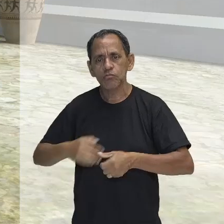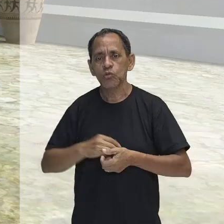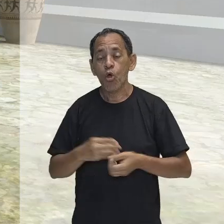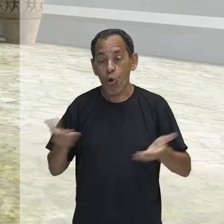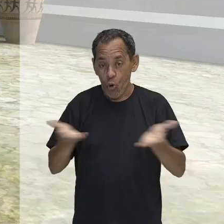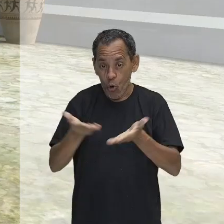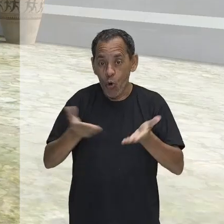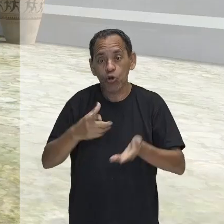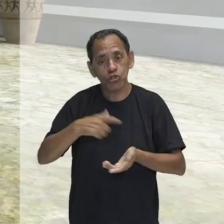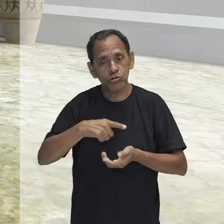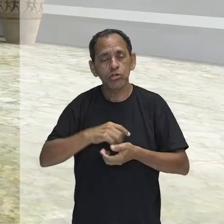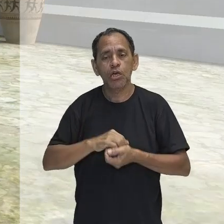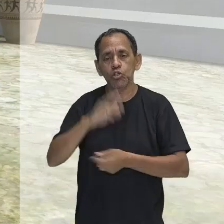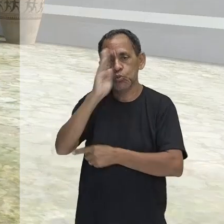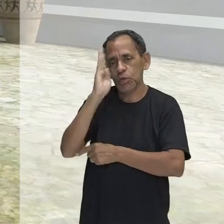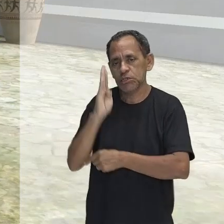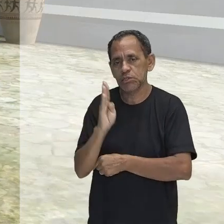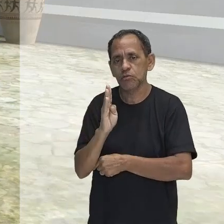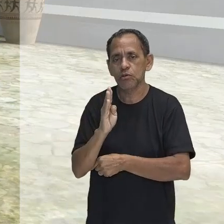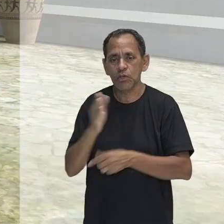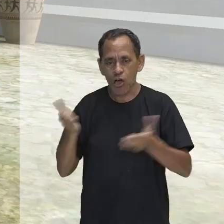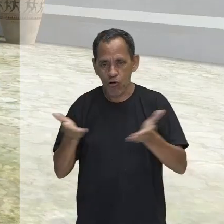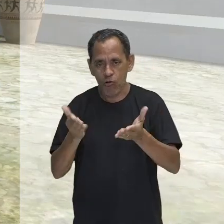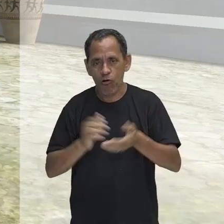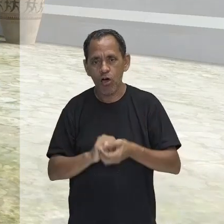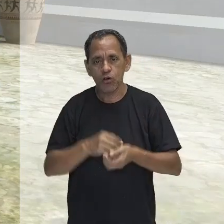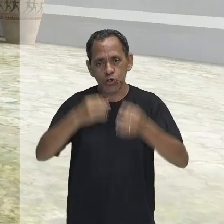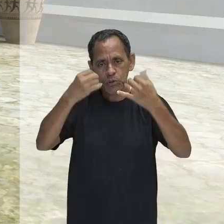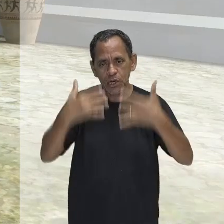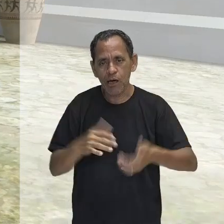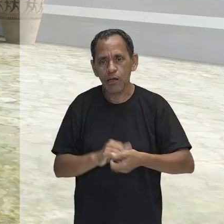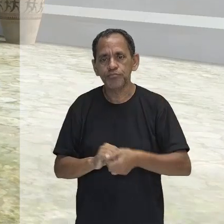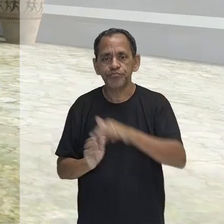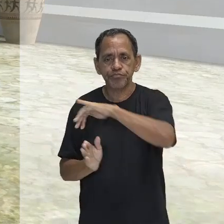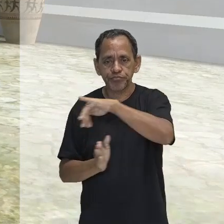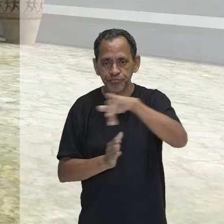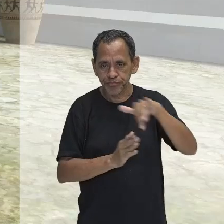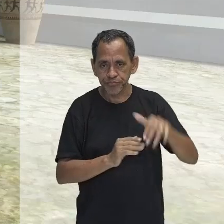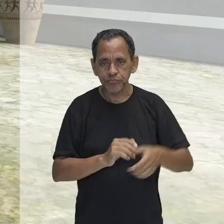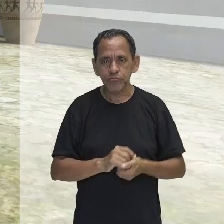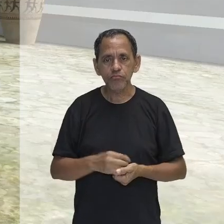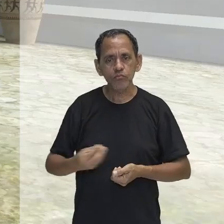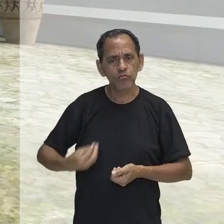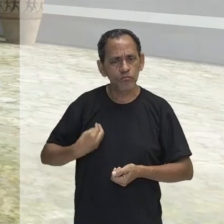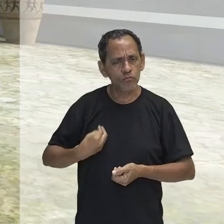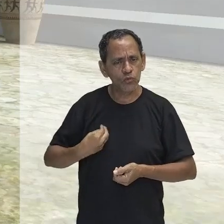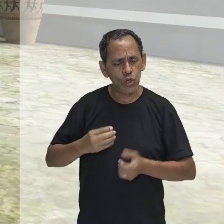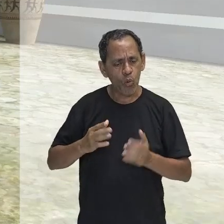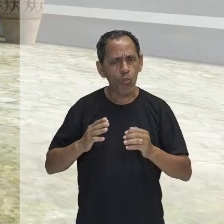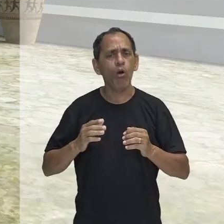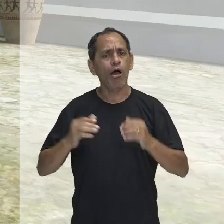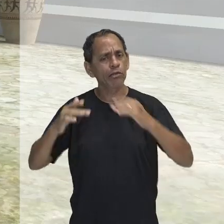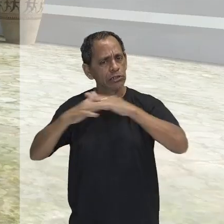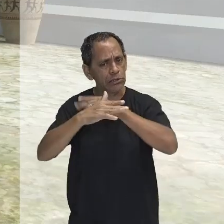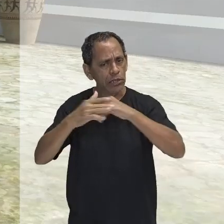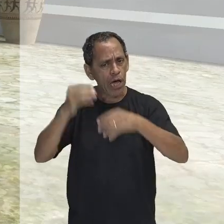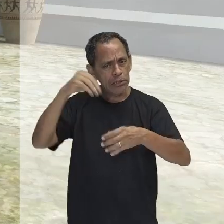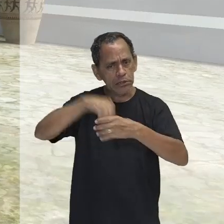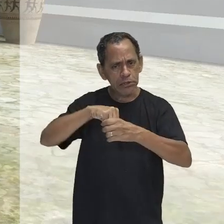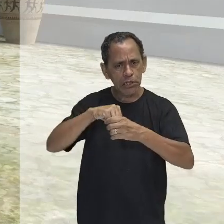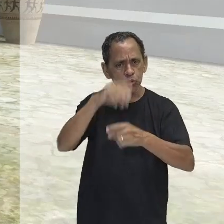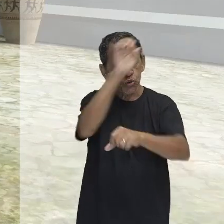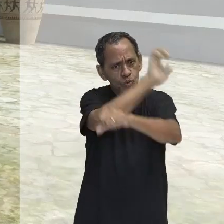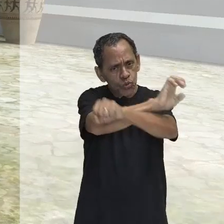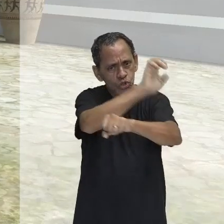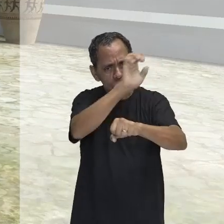tá, gente? Vamos tentar puxar para a nossa realidade. Vivemos em uma cidade que, por sua vez, está dentro de um estado, que, por sua vez,